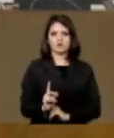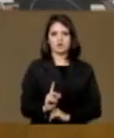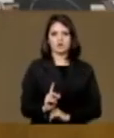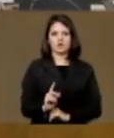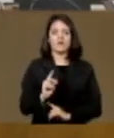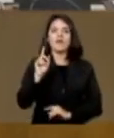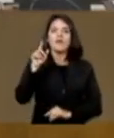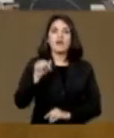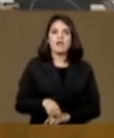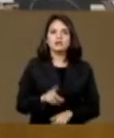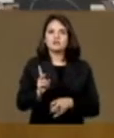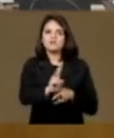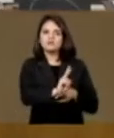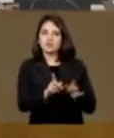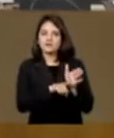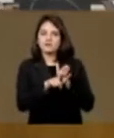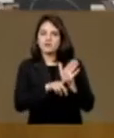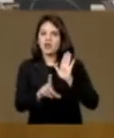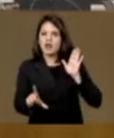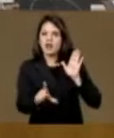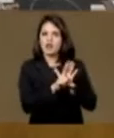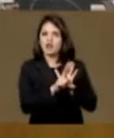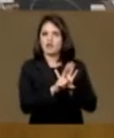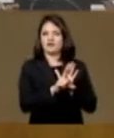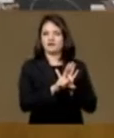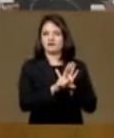como fiscal da lei, como custos legis,